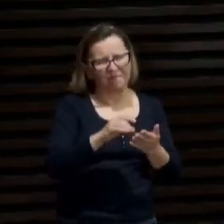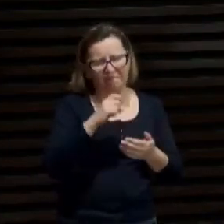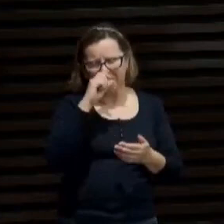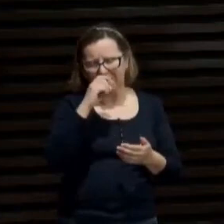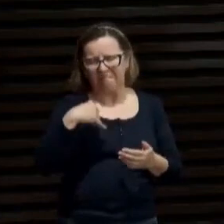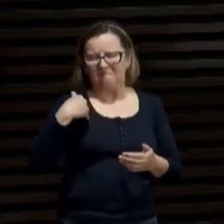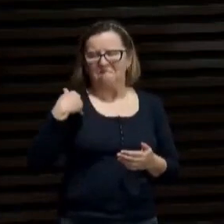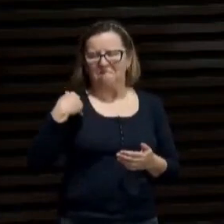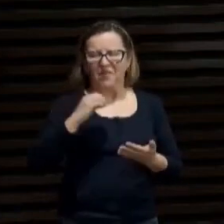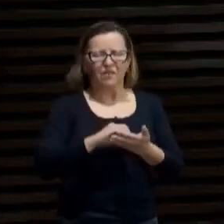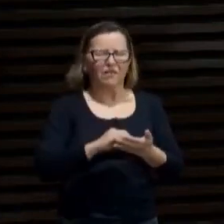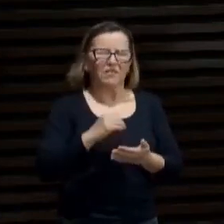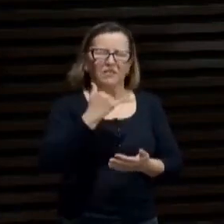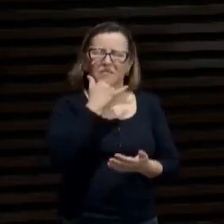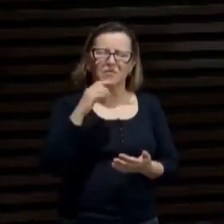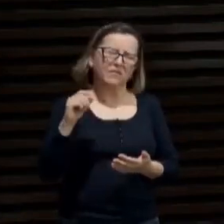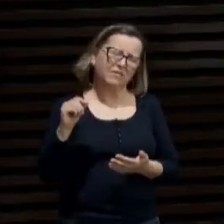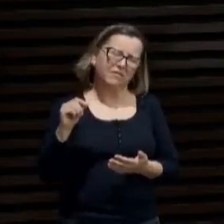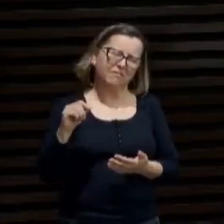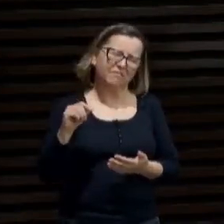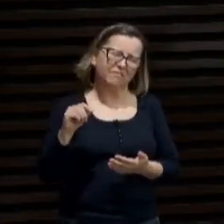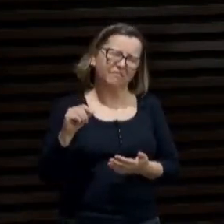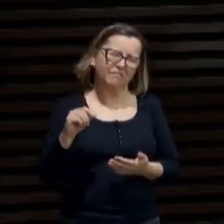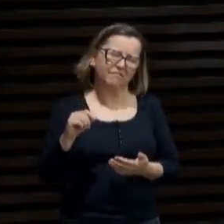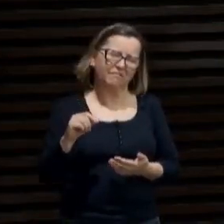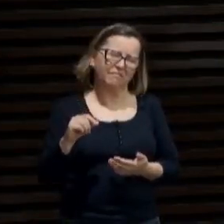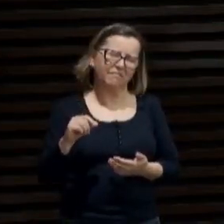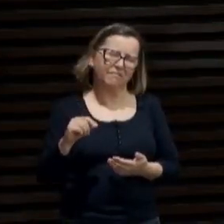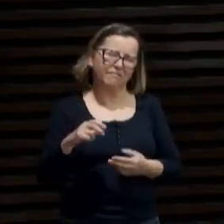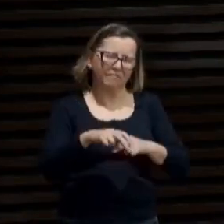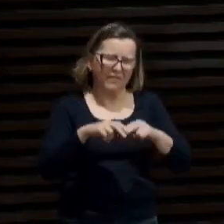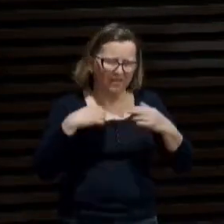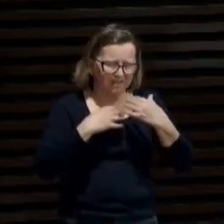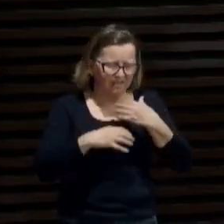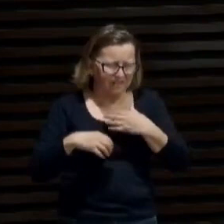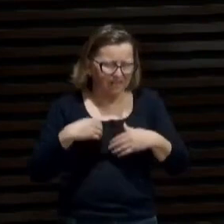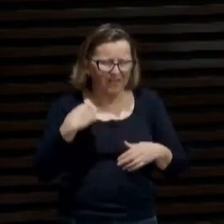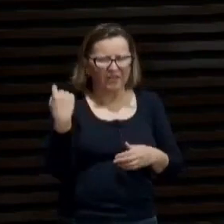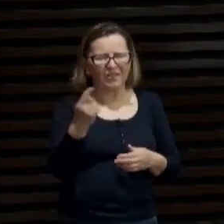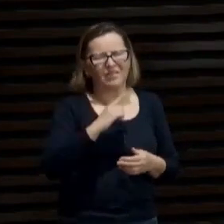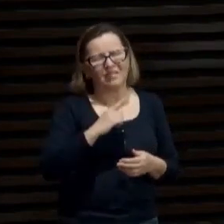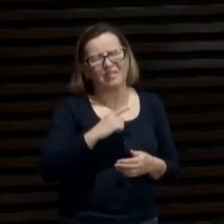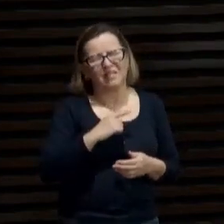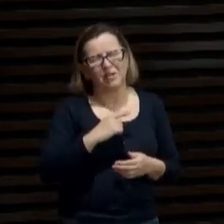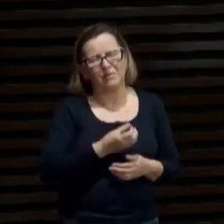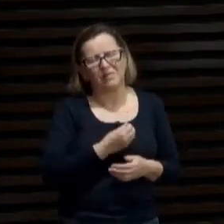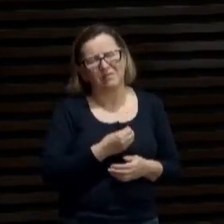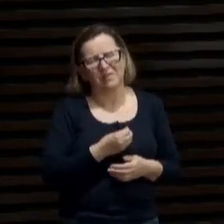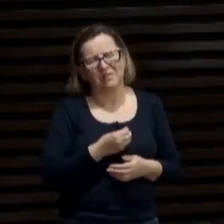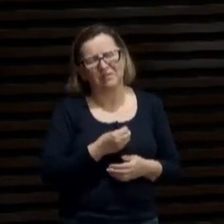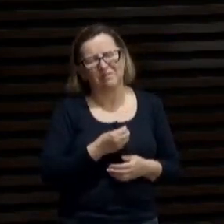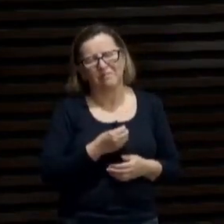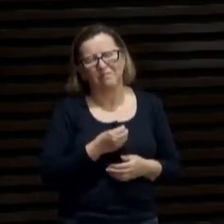com falta de perdão, pela montoeira de ansiedade que nós temos carregado, Senhor. Em nome